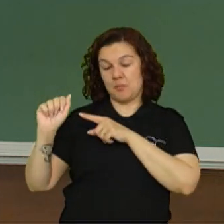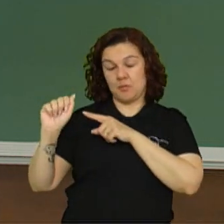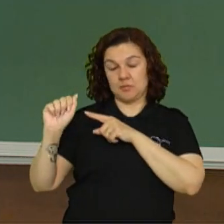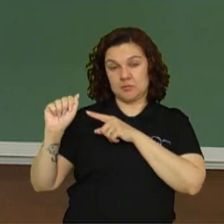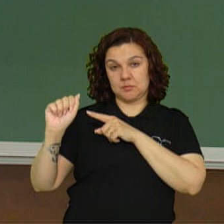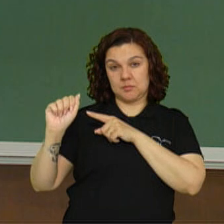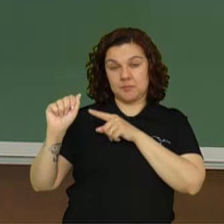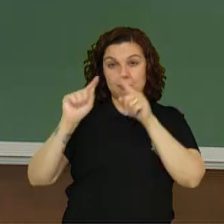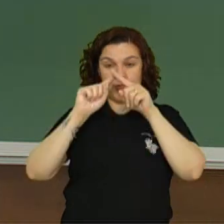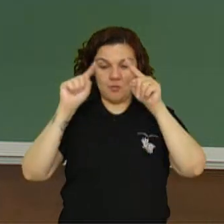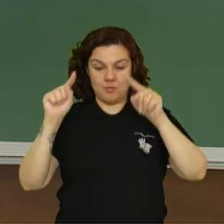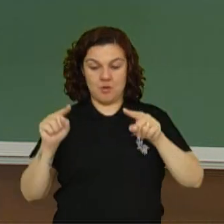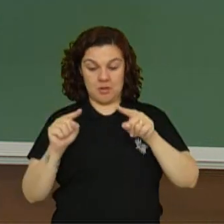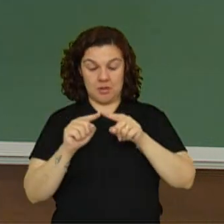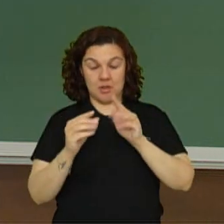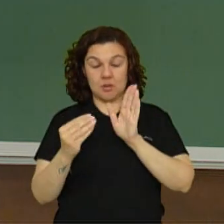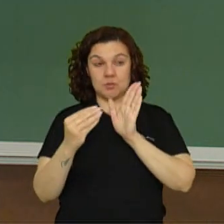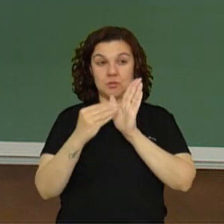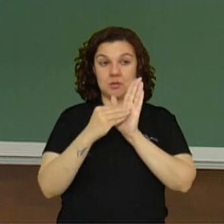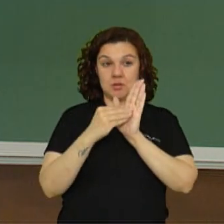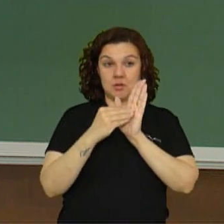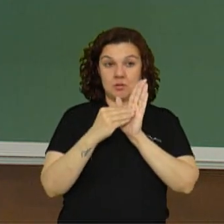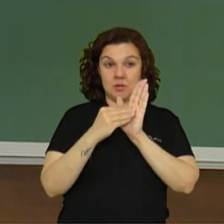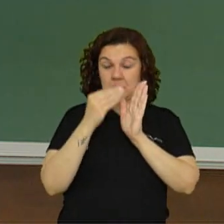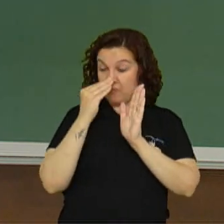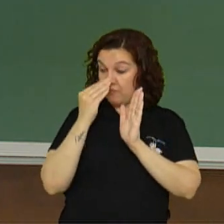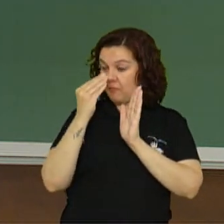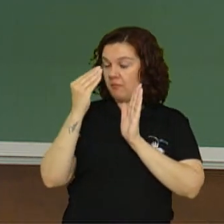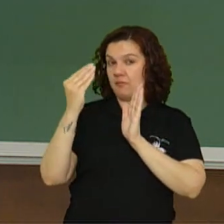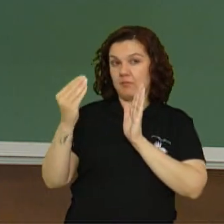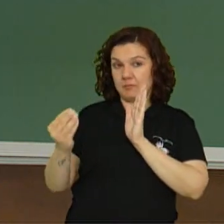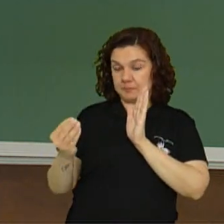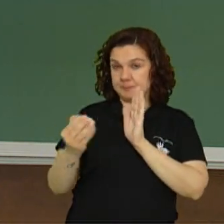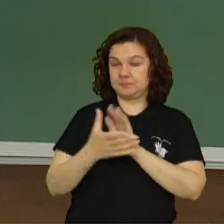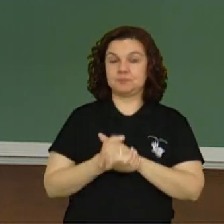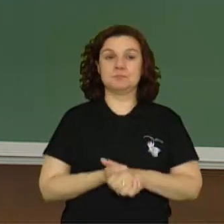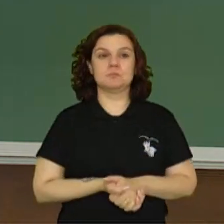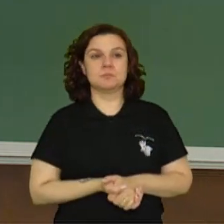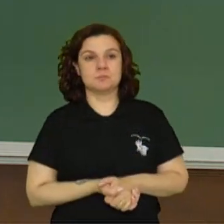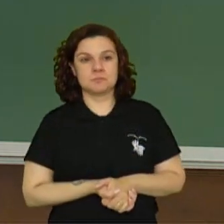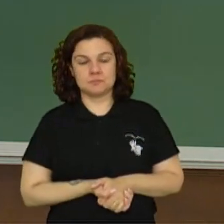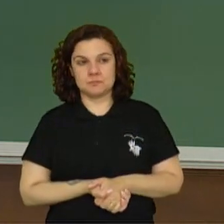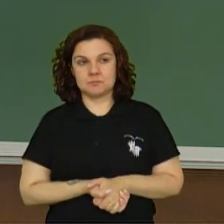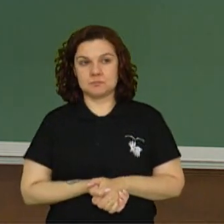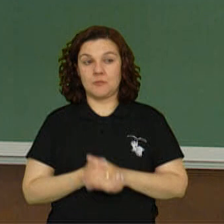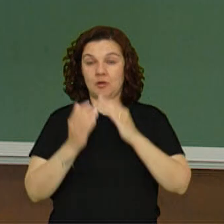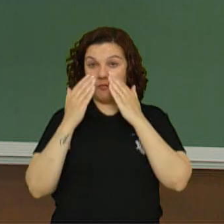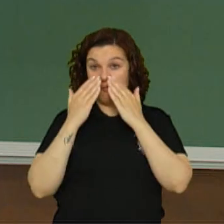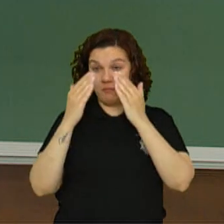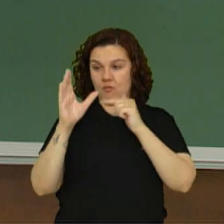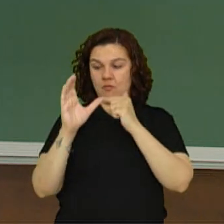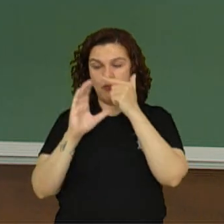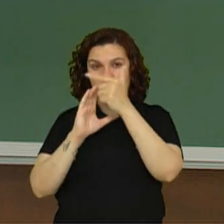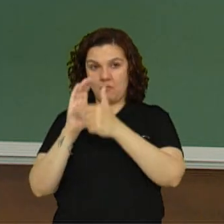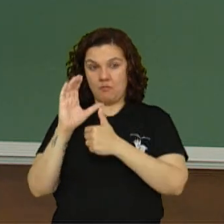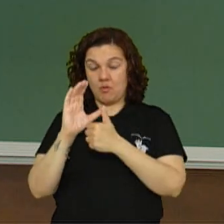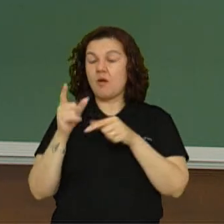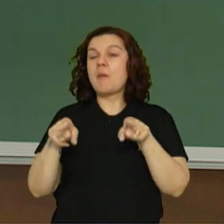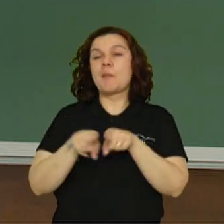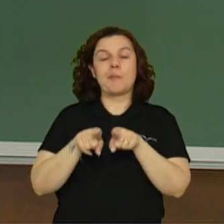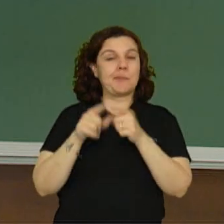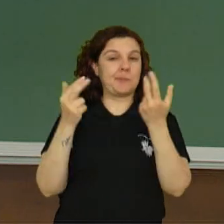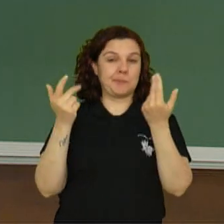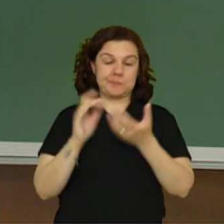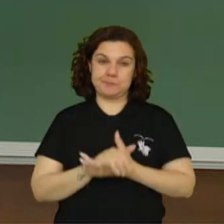inscrito dentro da circunferência, quanto o apótema do quadrado circunscrito fora da circunferência, eles vão ter a